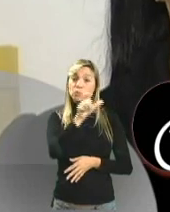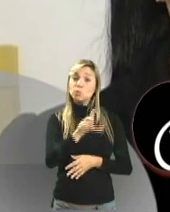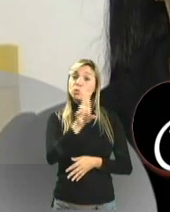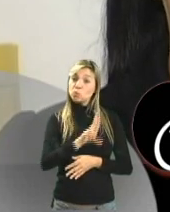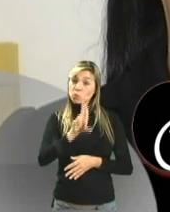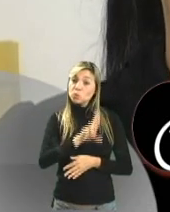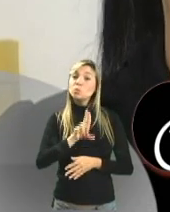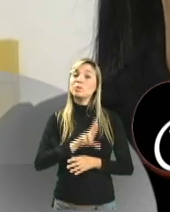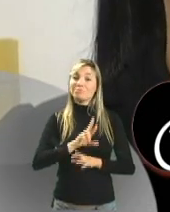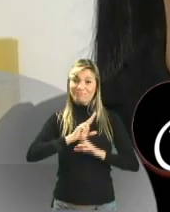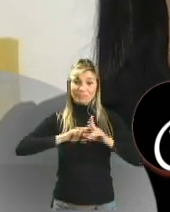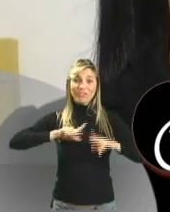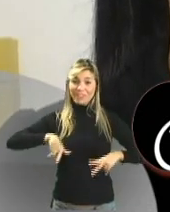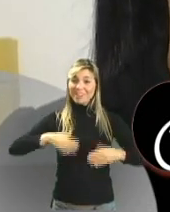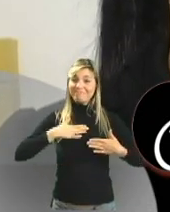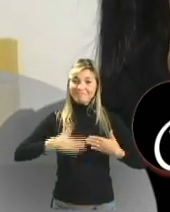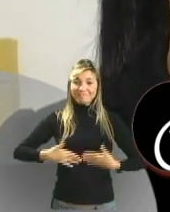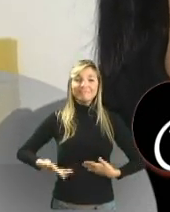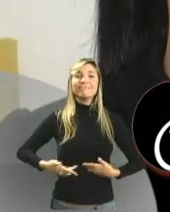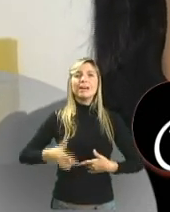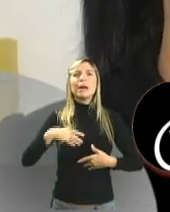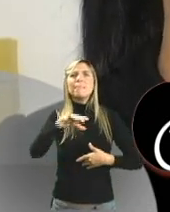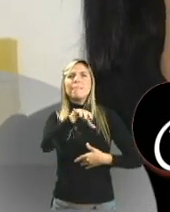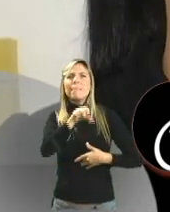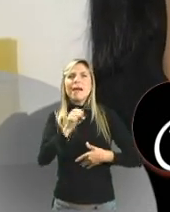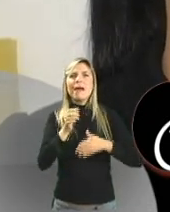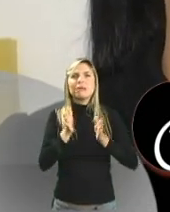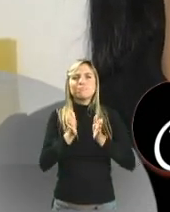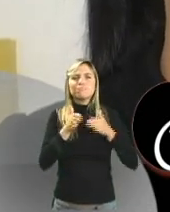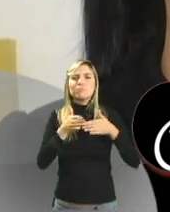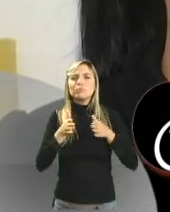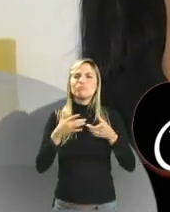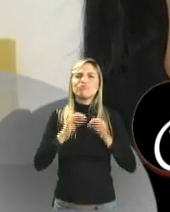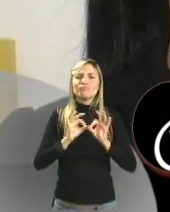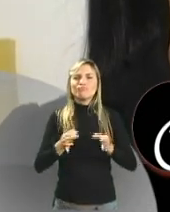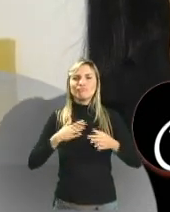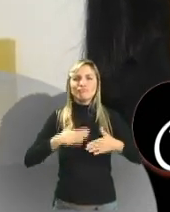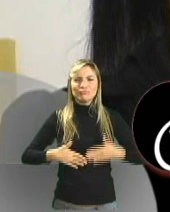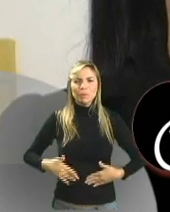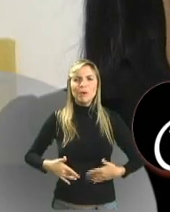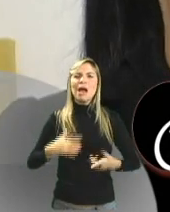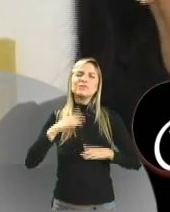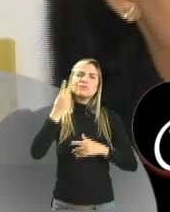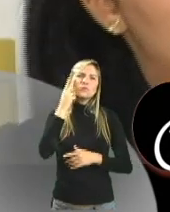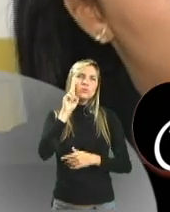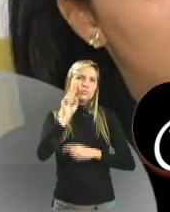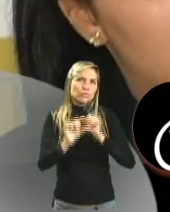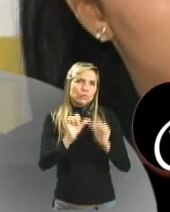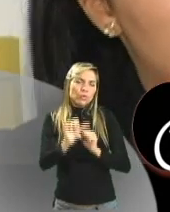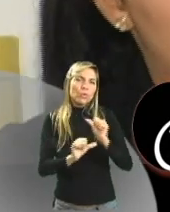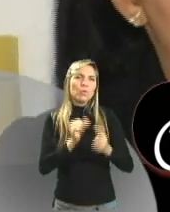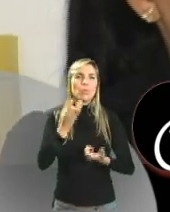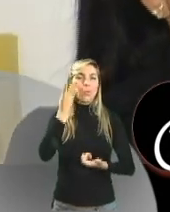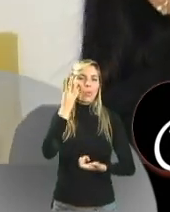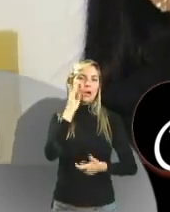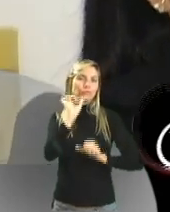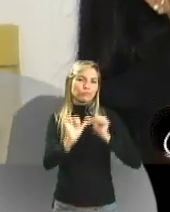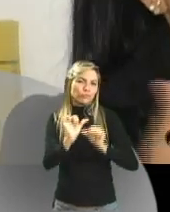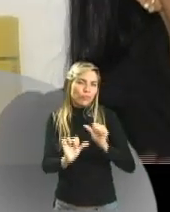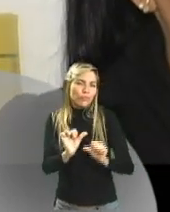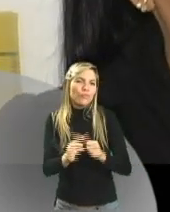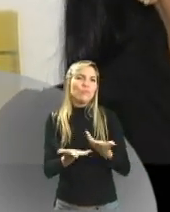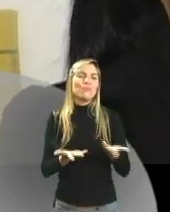usuários cadastrados. Então, cada um pega uma média de bolsas. Alguns trocam de 2 em 2 dias, alguns